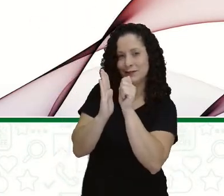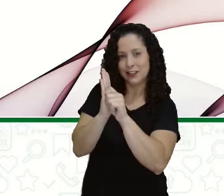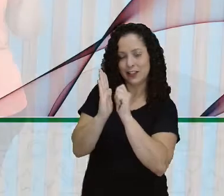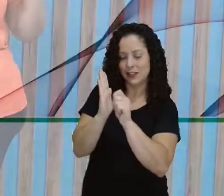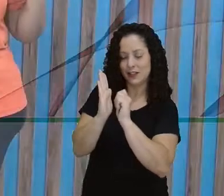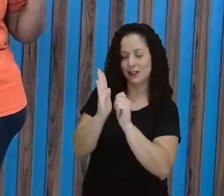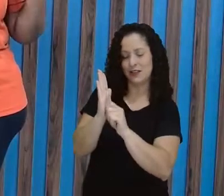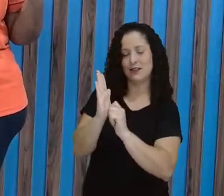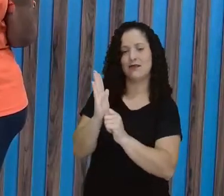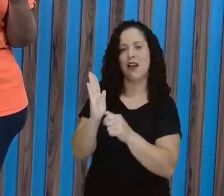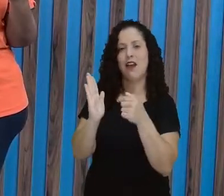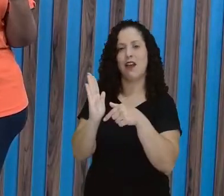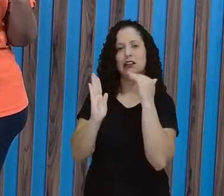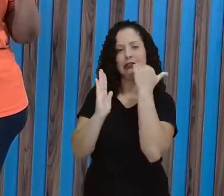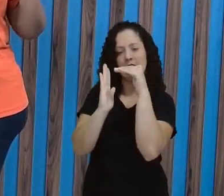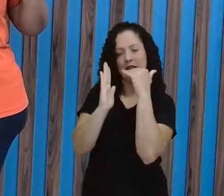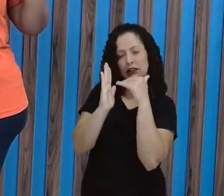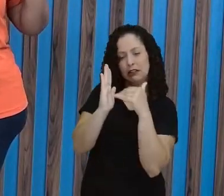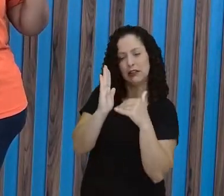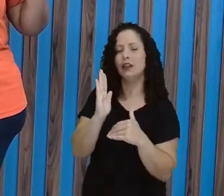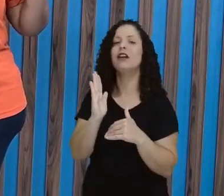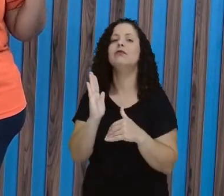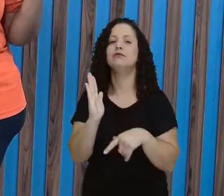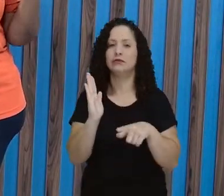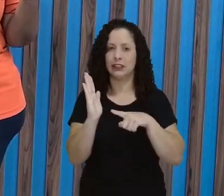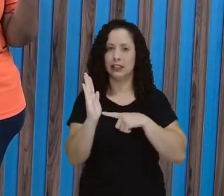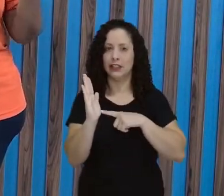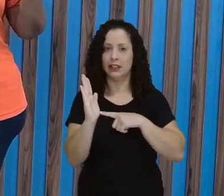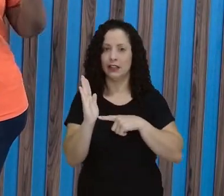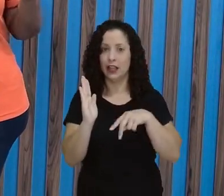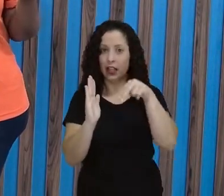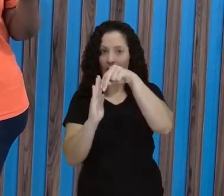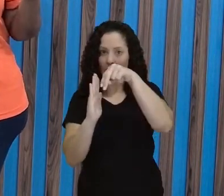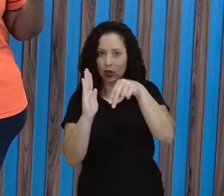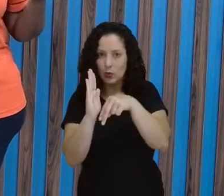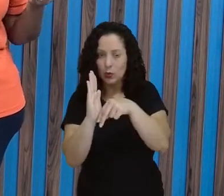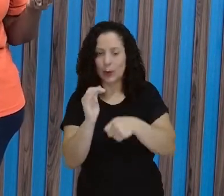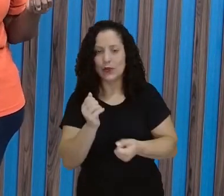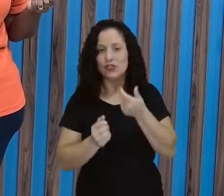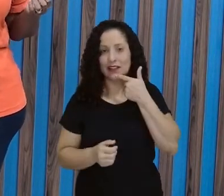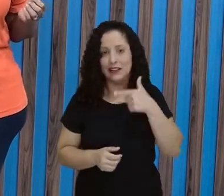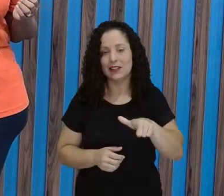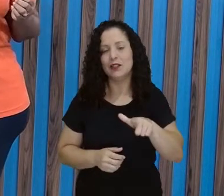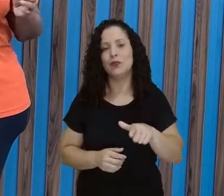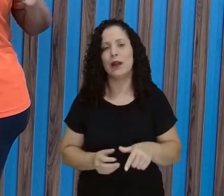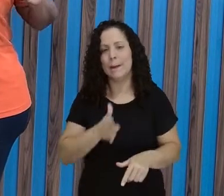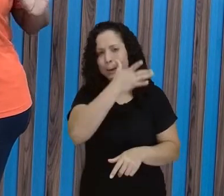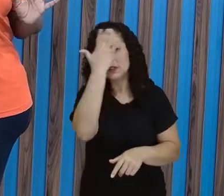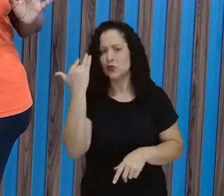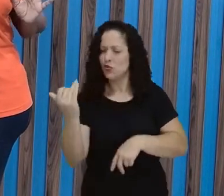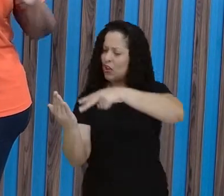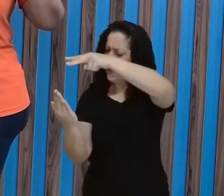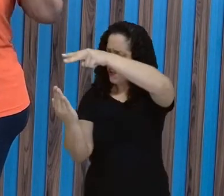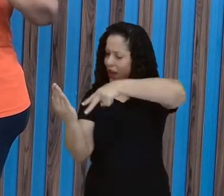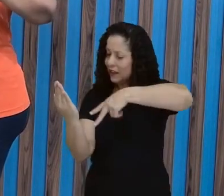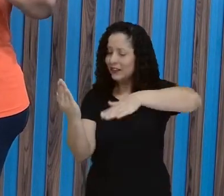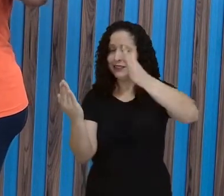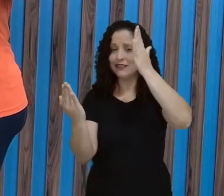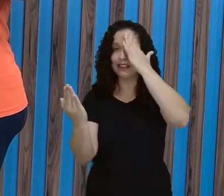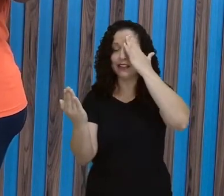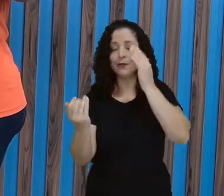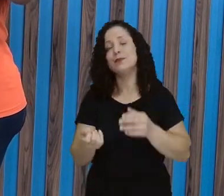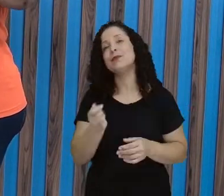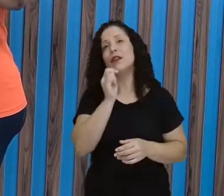ela estabelece as normas, estabelece os padrões da língua para que todo mundo entenda. Ou seja, você escreveu